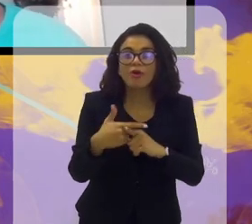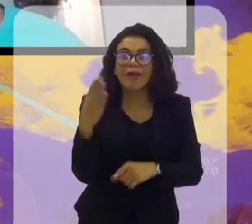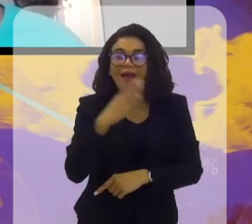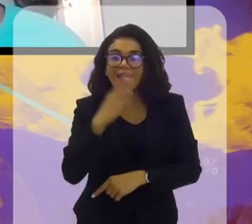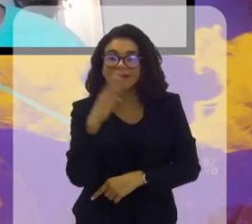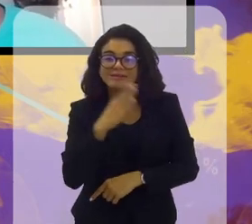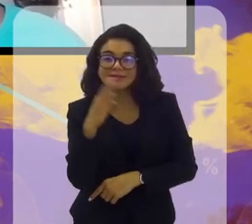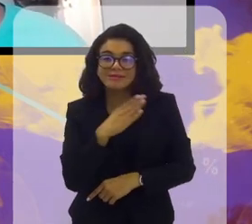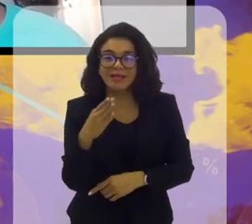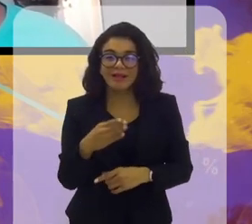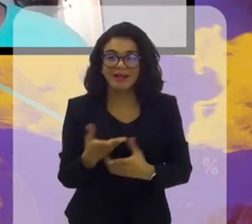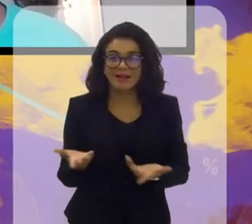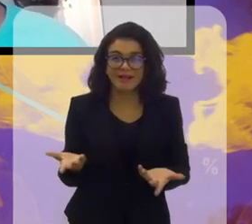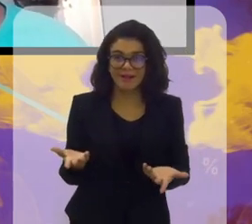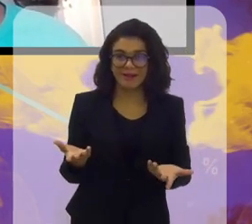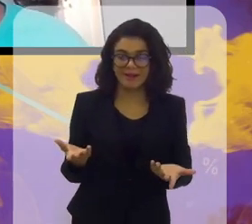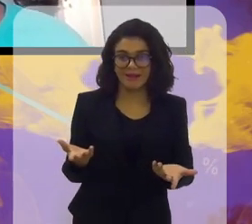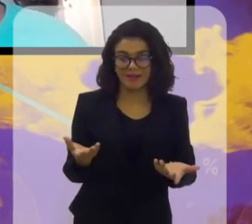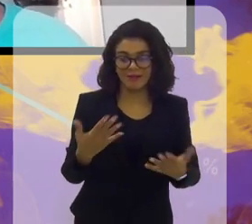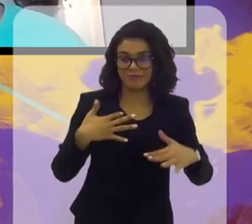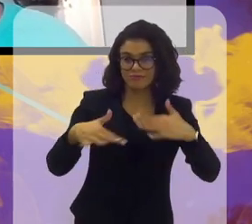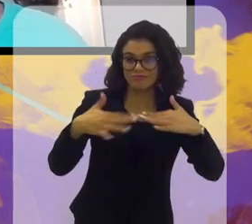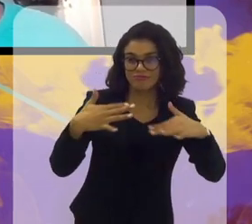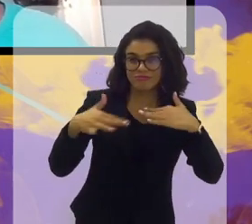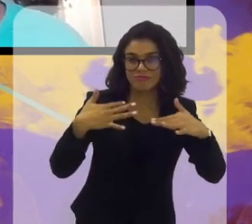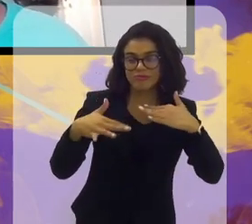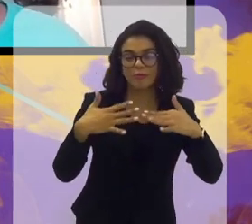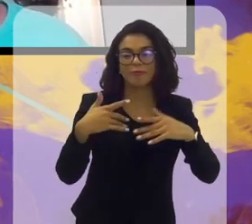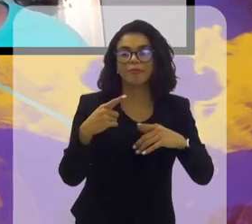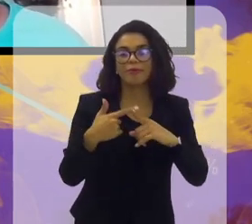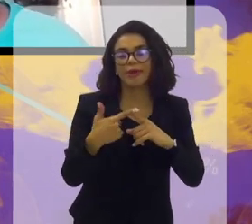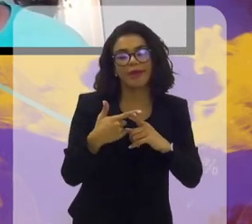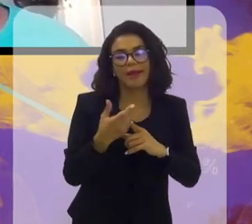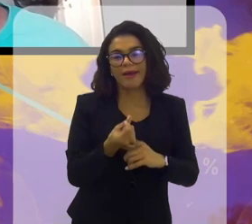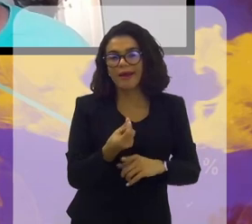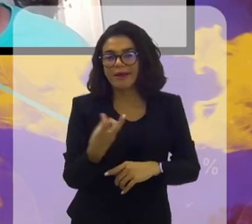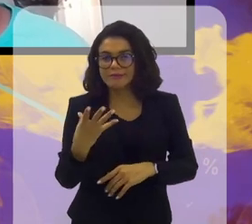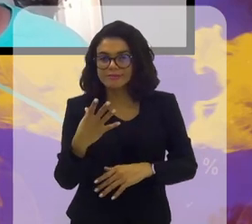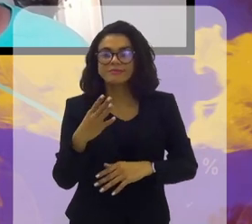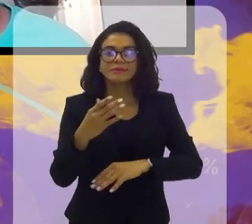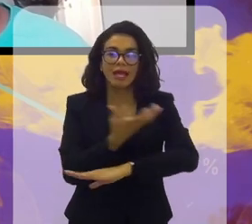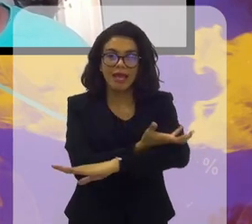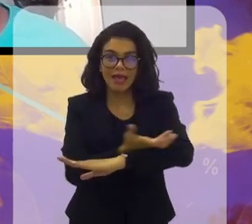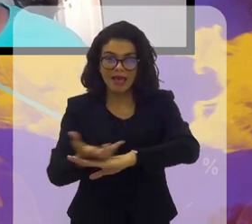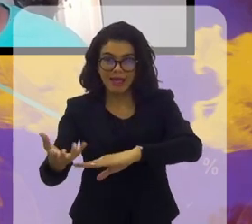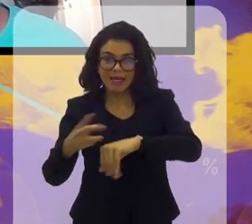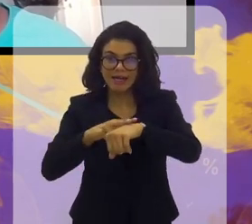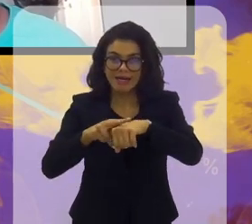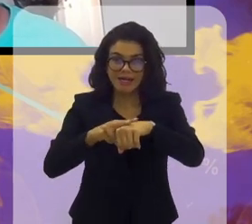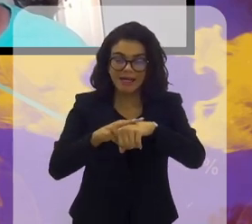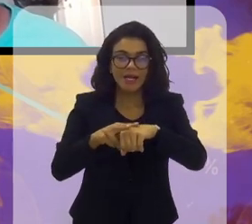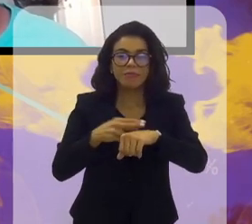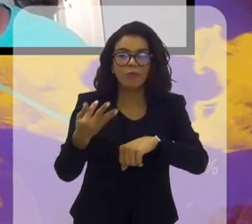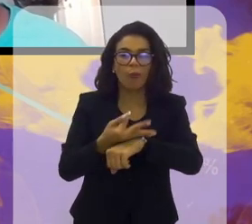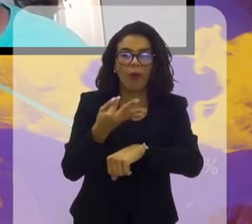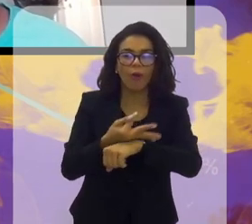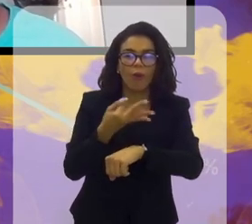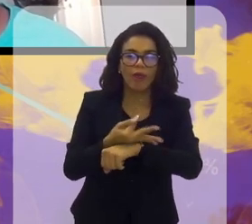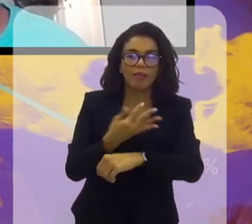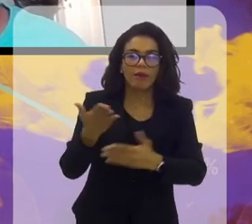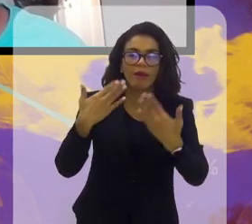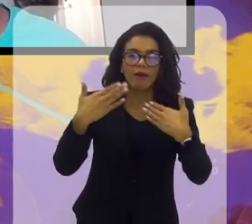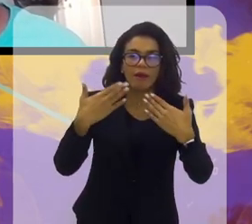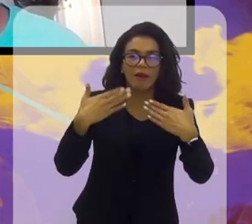porque acelera o jogo. Porque, como muitas vezes as gramas de verão não